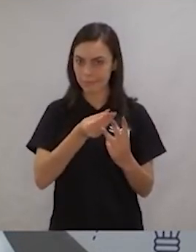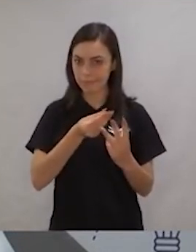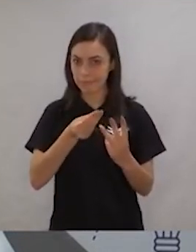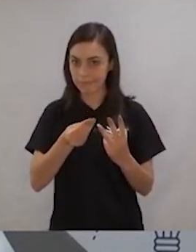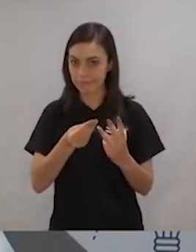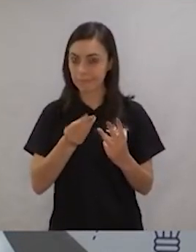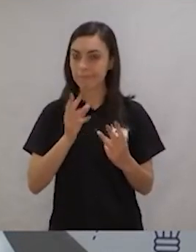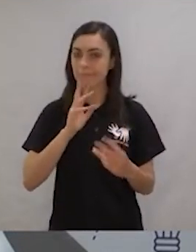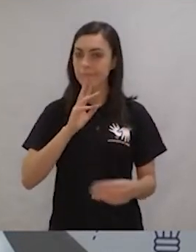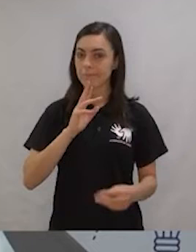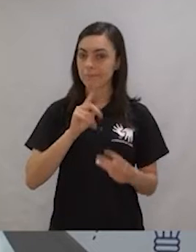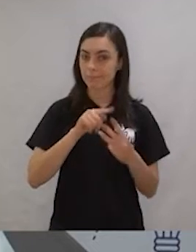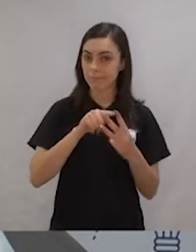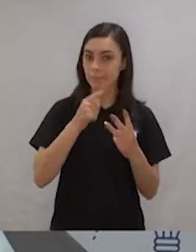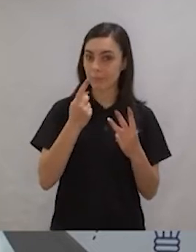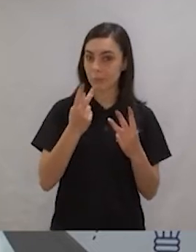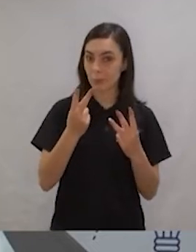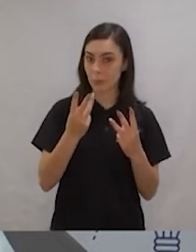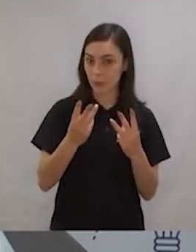3 objetos.